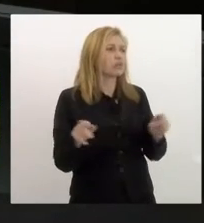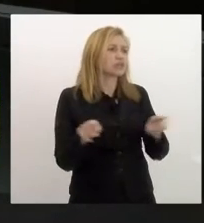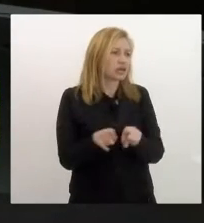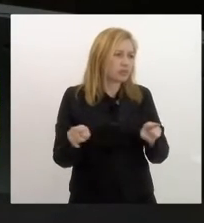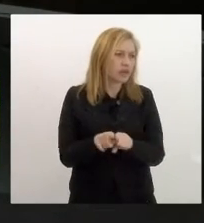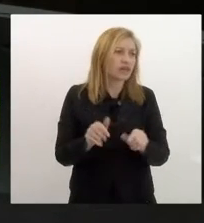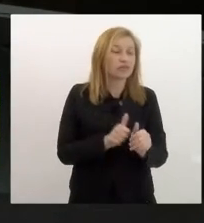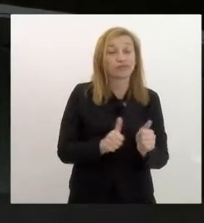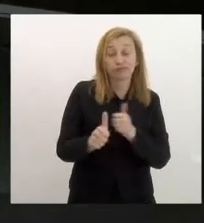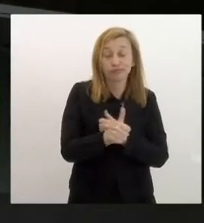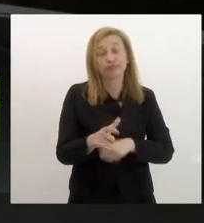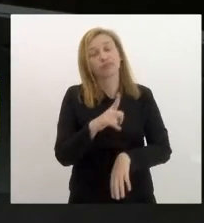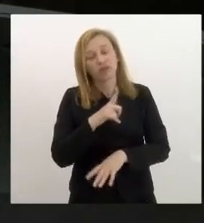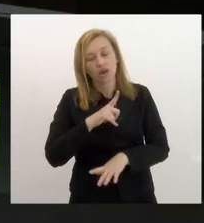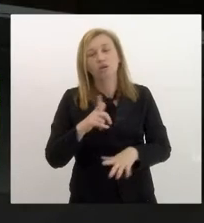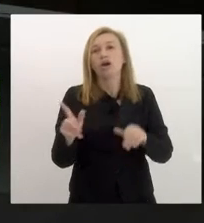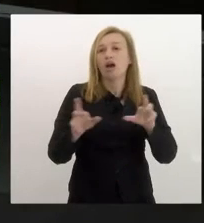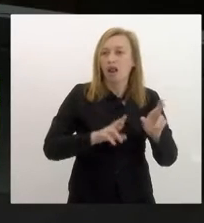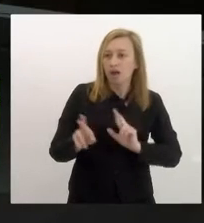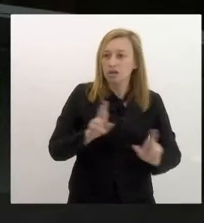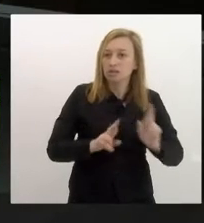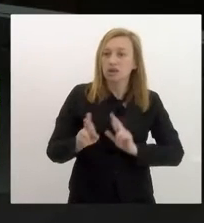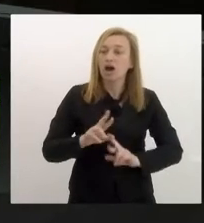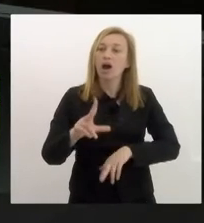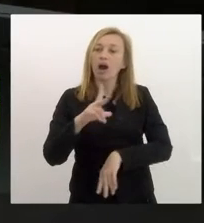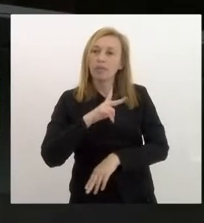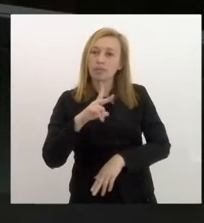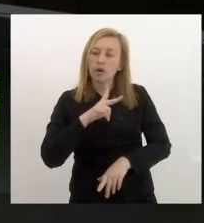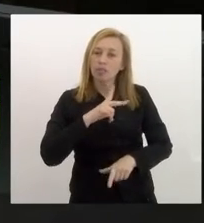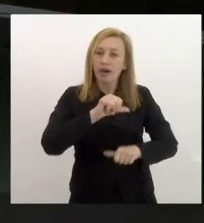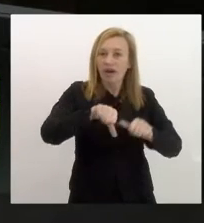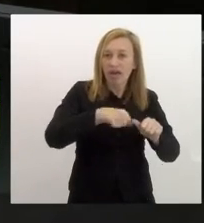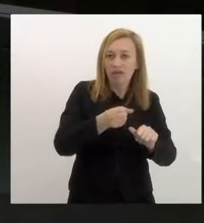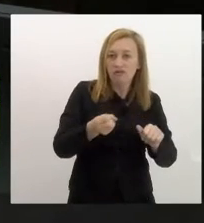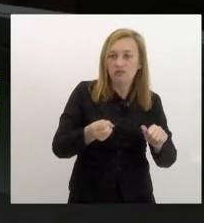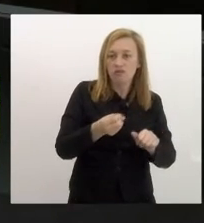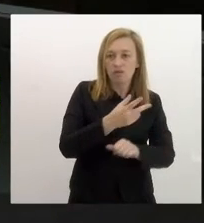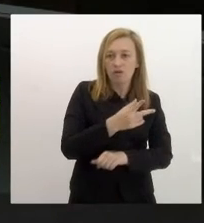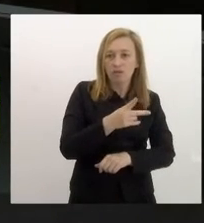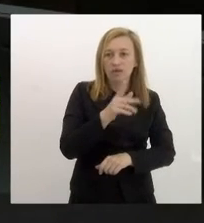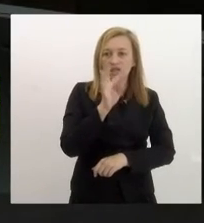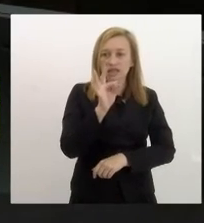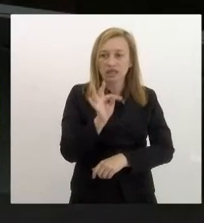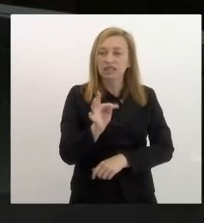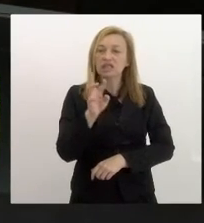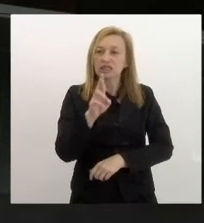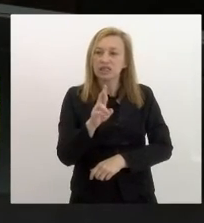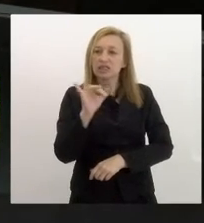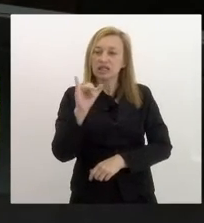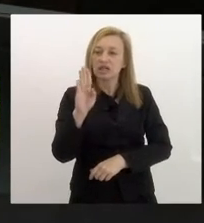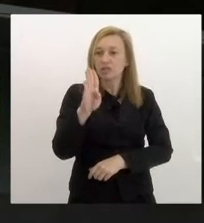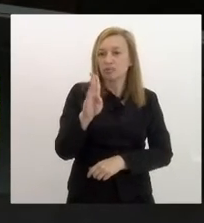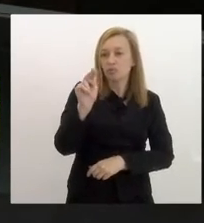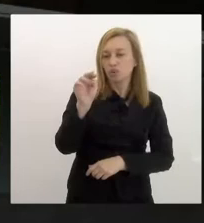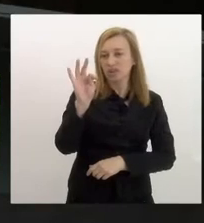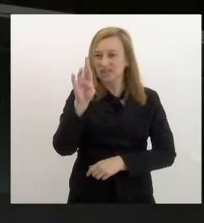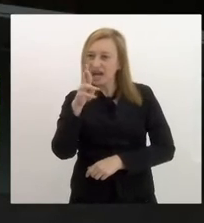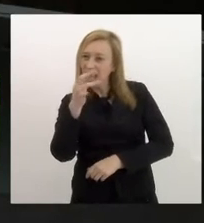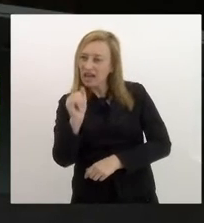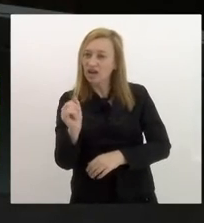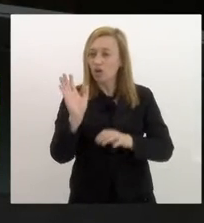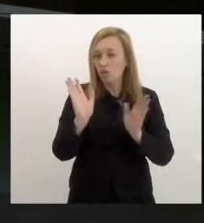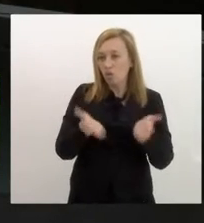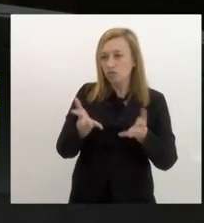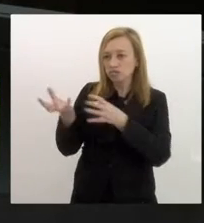também tem enfrentado que é com relação a própria reforma tributária que tá não conquistar no Congresso Nacional hoje porque ela